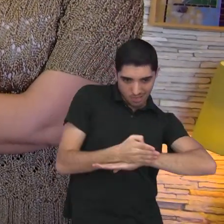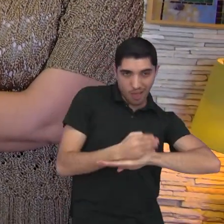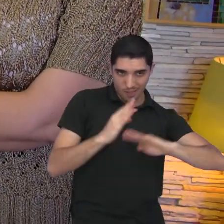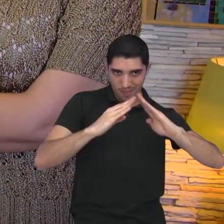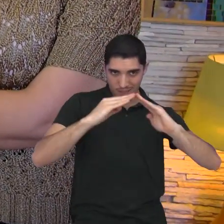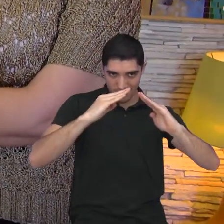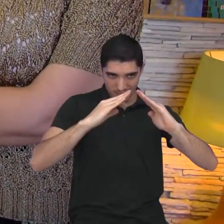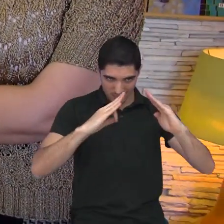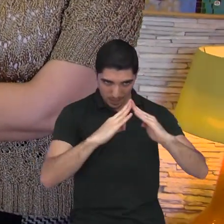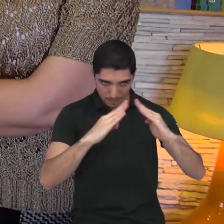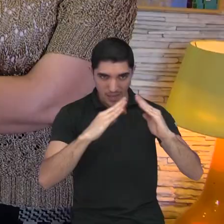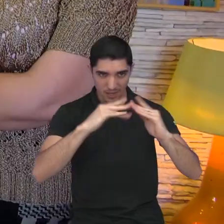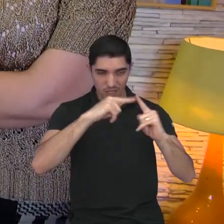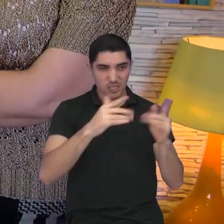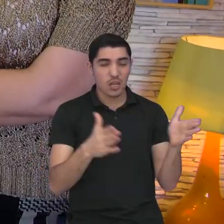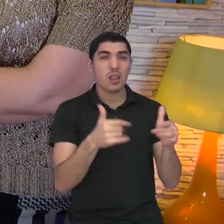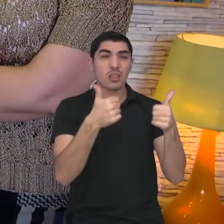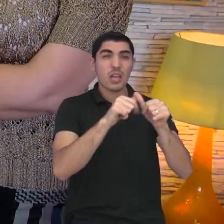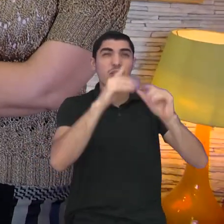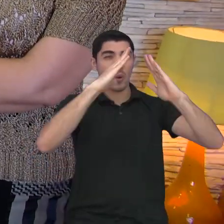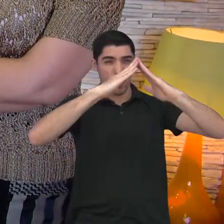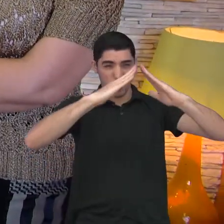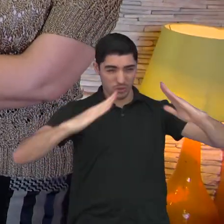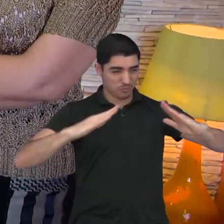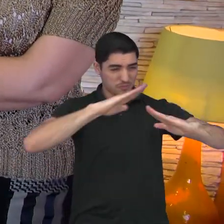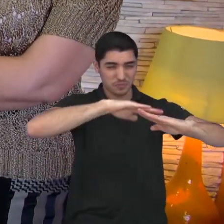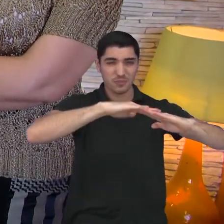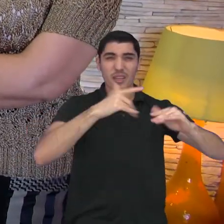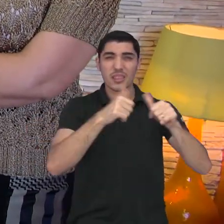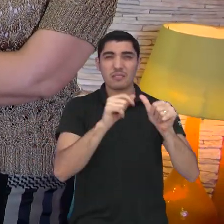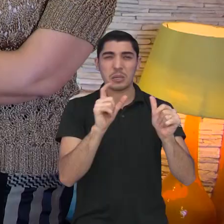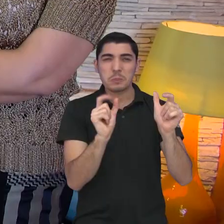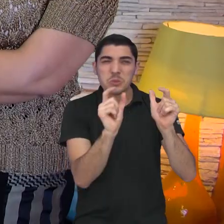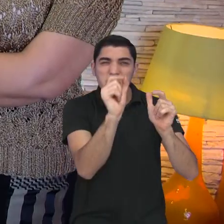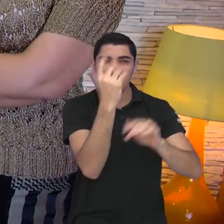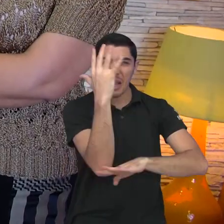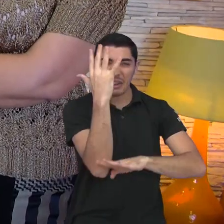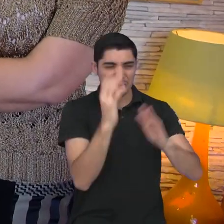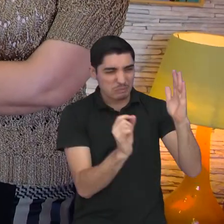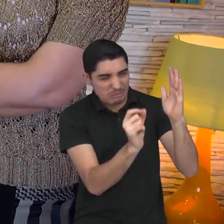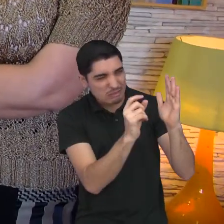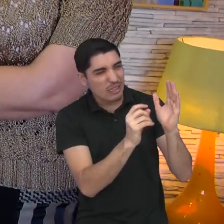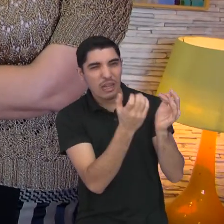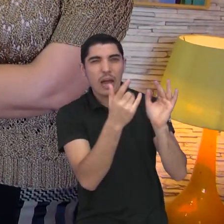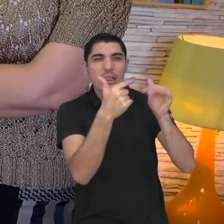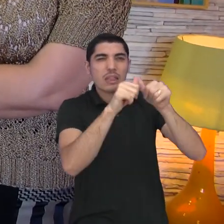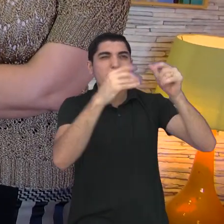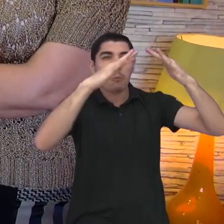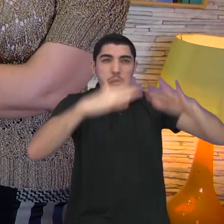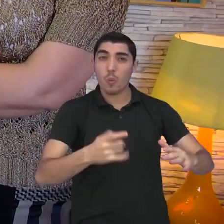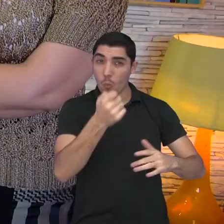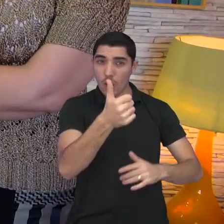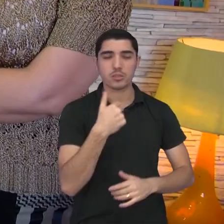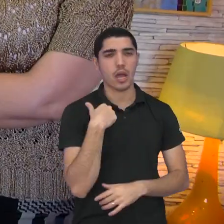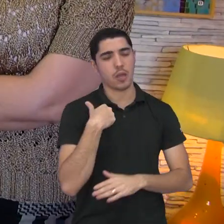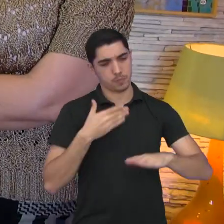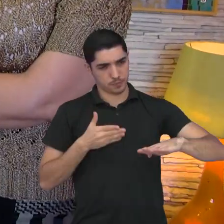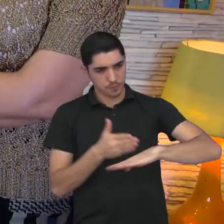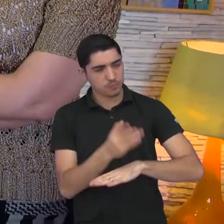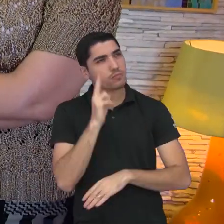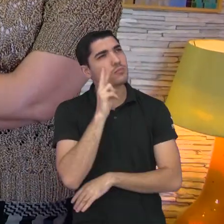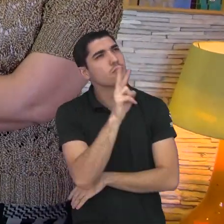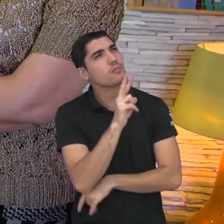que eles estavam trocando só a parte do telhado, que estava todo podre, de cupim, ia desabar tudo. Eu vi assim no teto, assim do altar, falei, tem aquilo